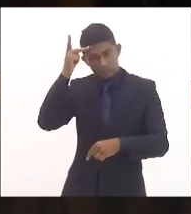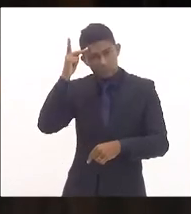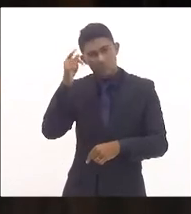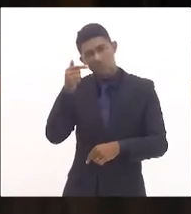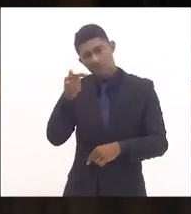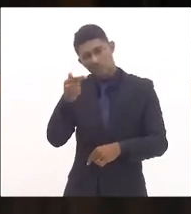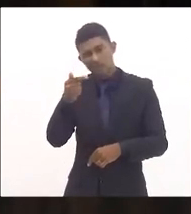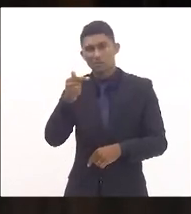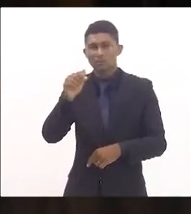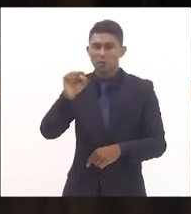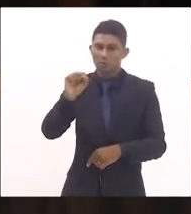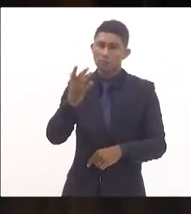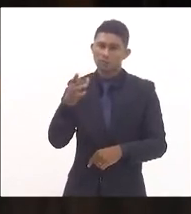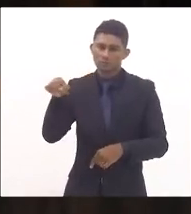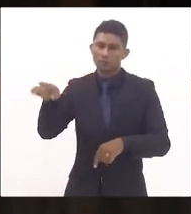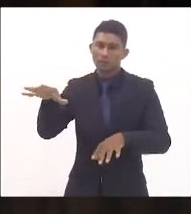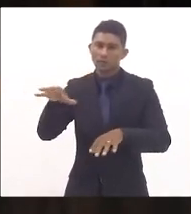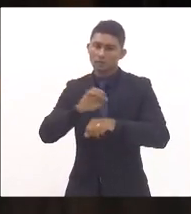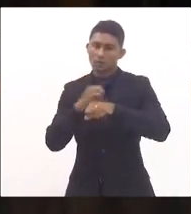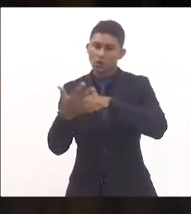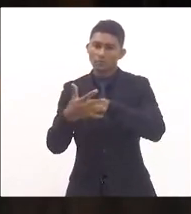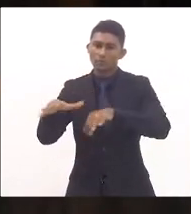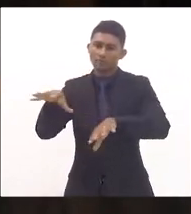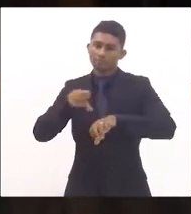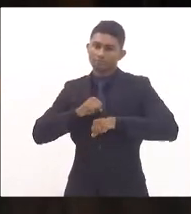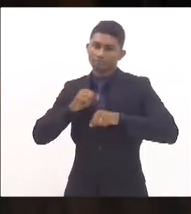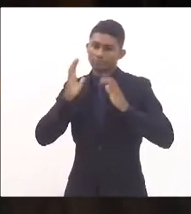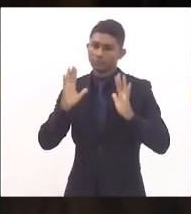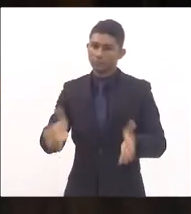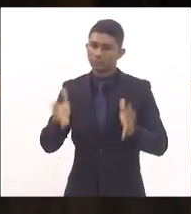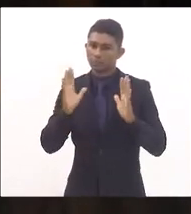Então, está leve, né?